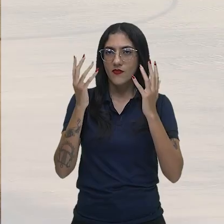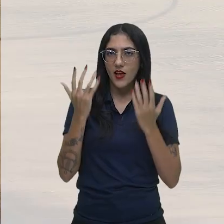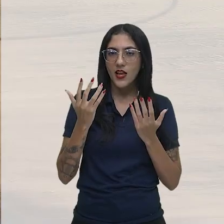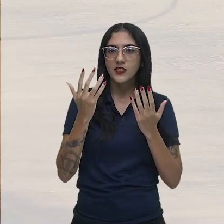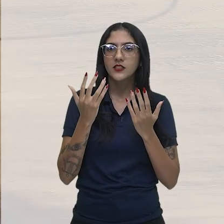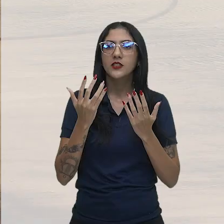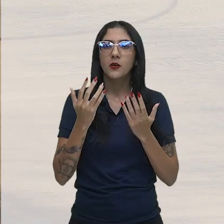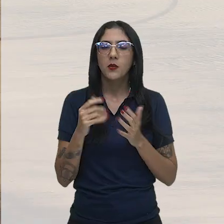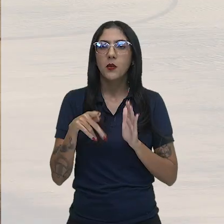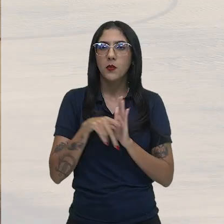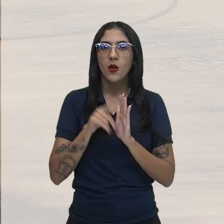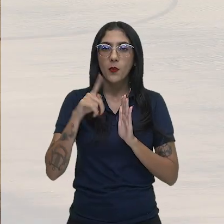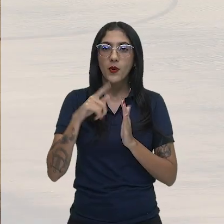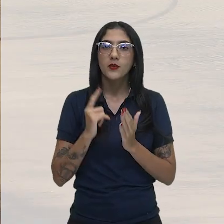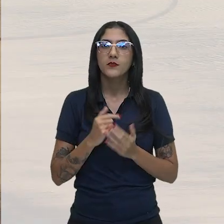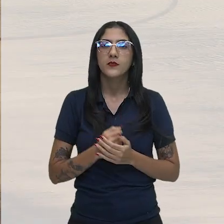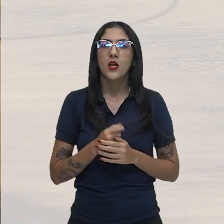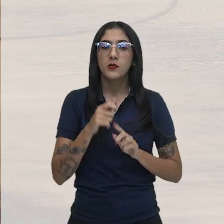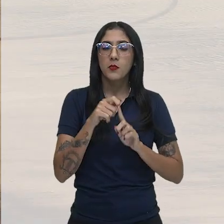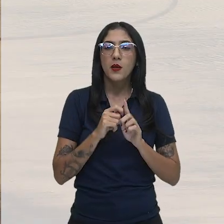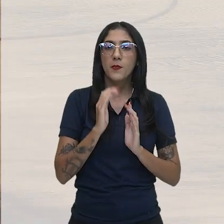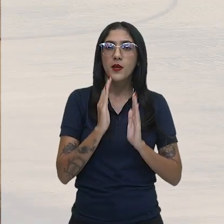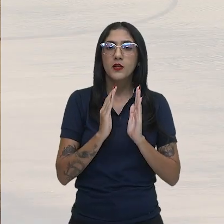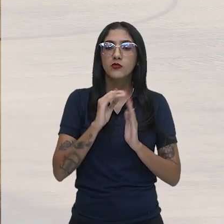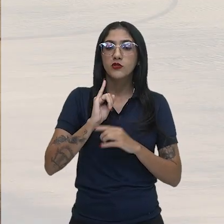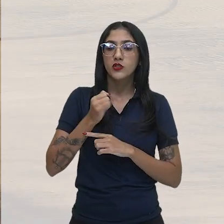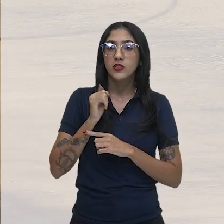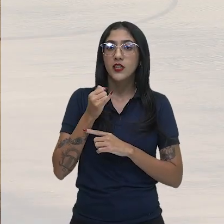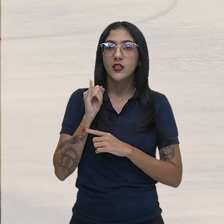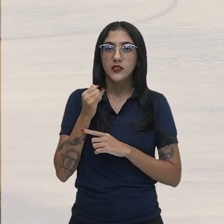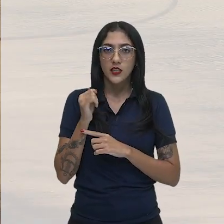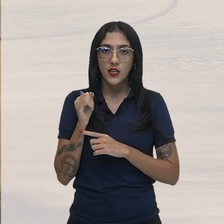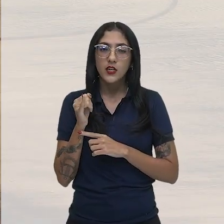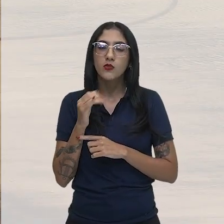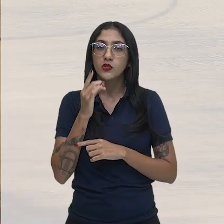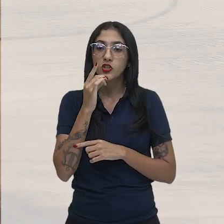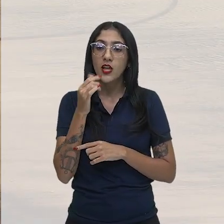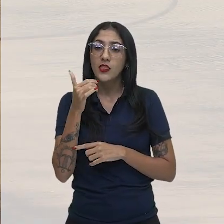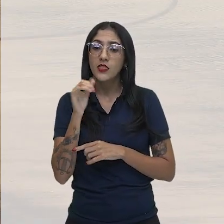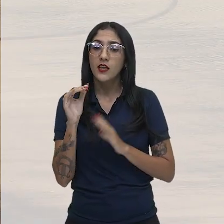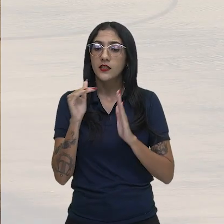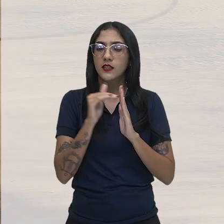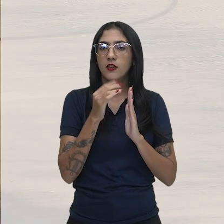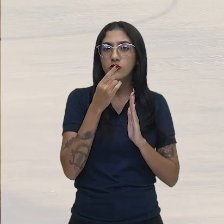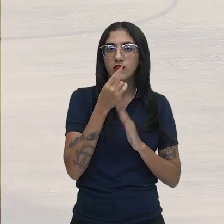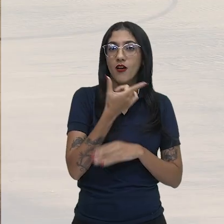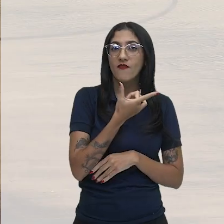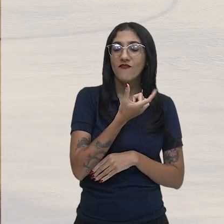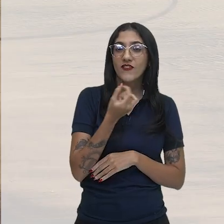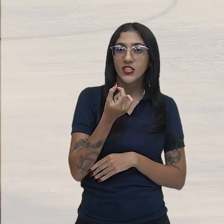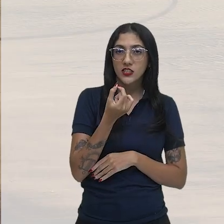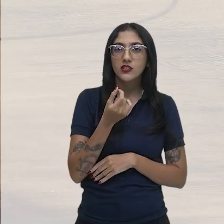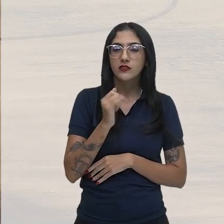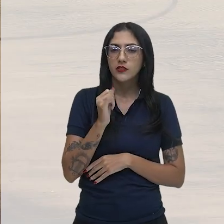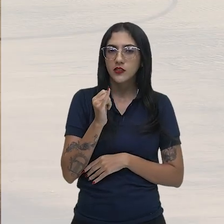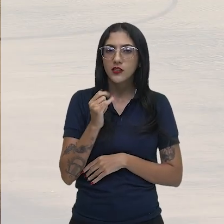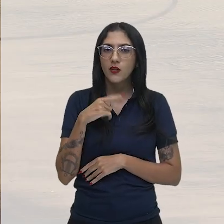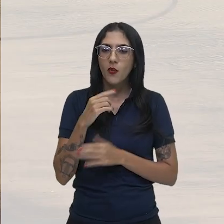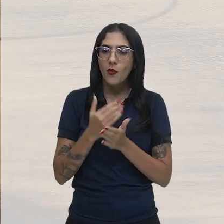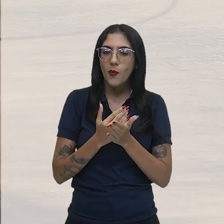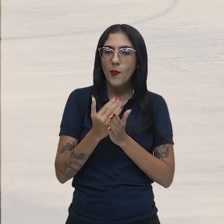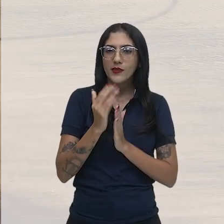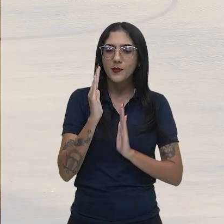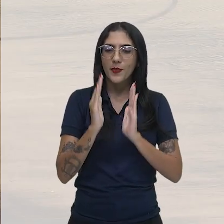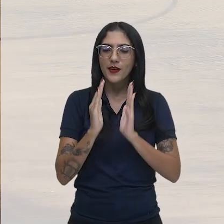que é em janeiro, entre os dias 10 e 20 de janeiro, que marca aí o início das primeiras chuvas